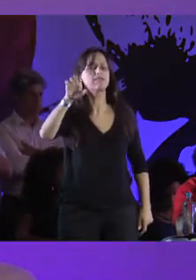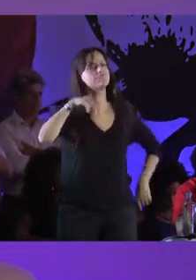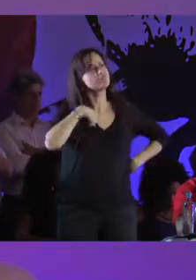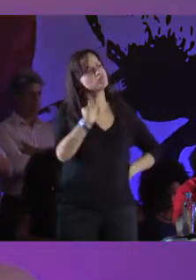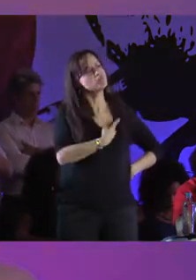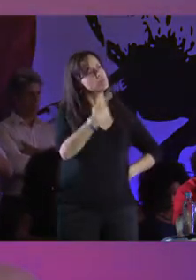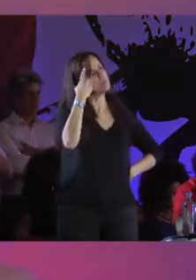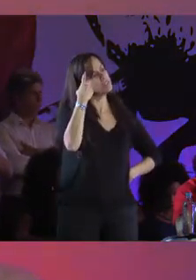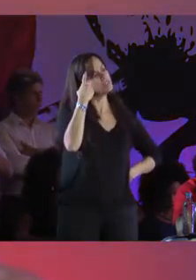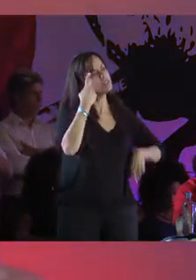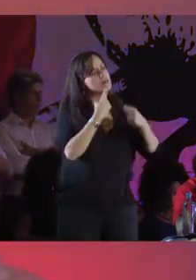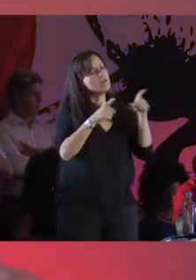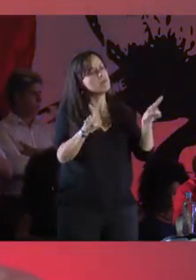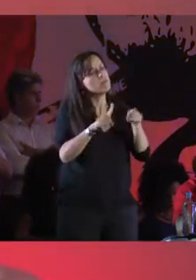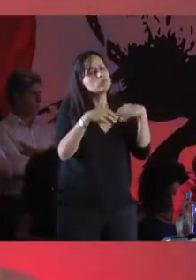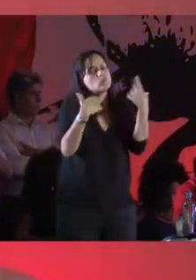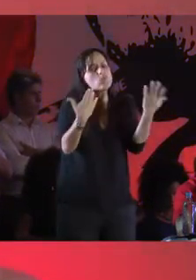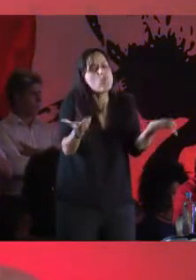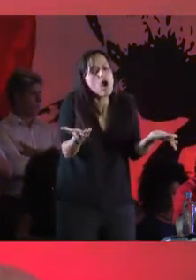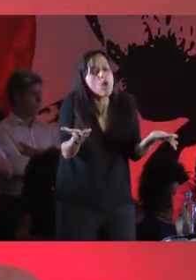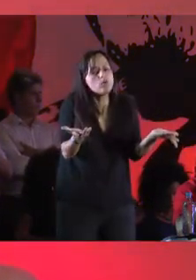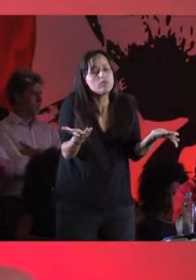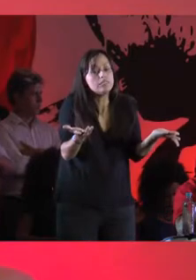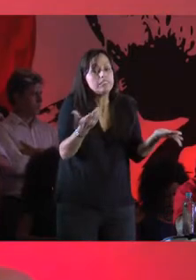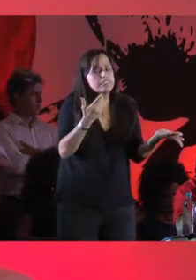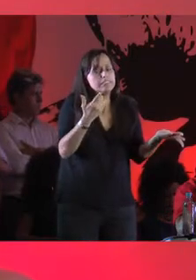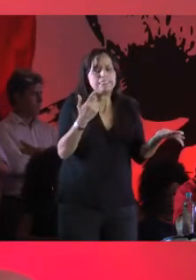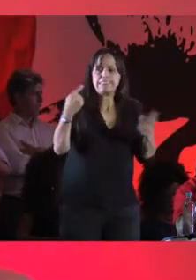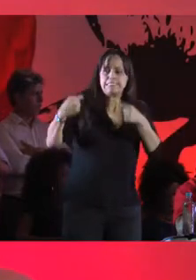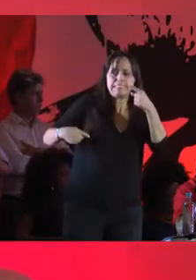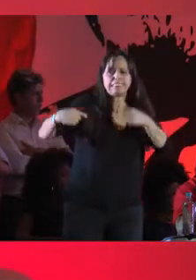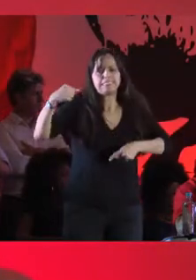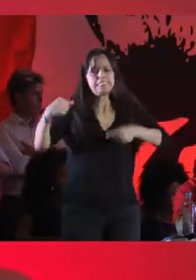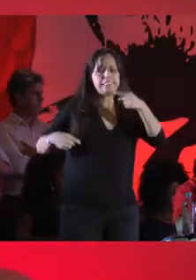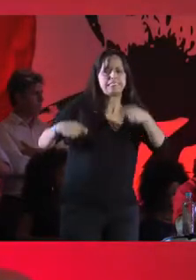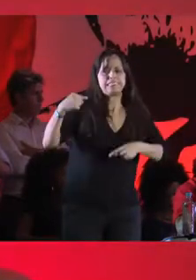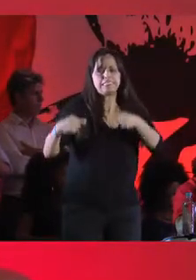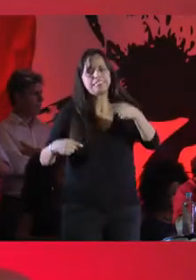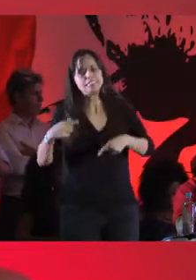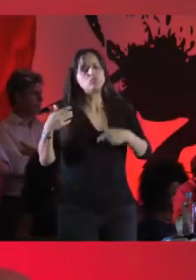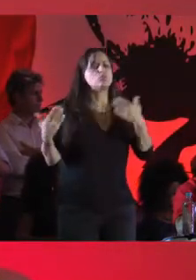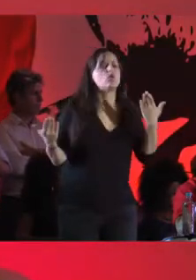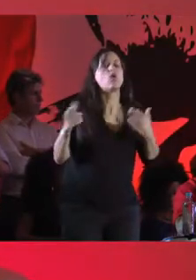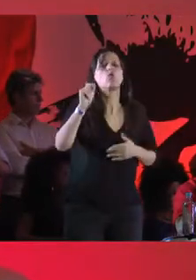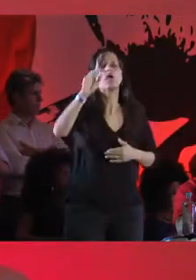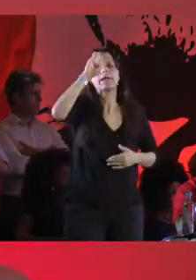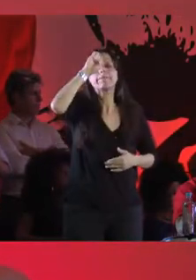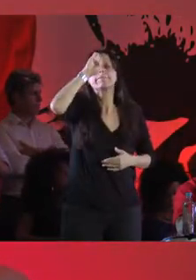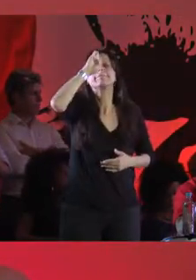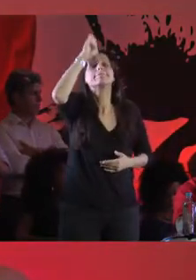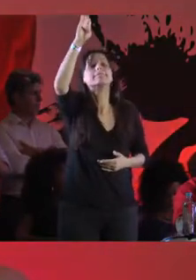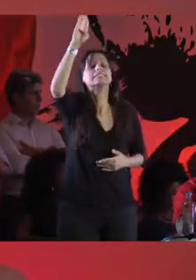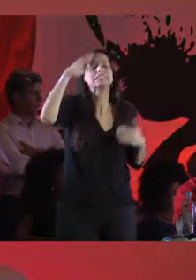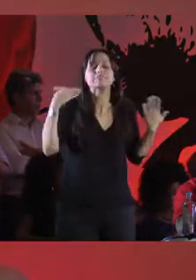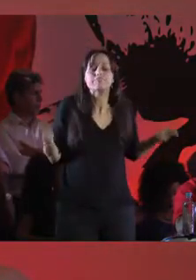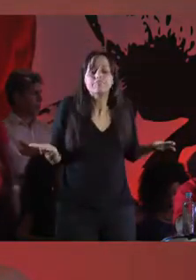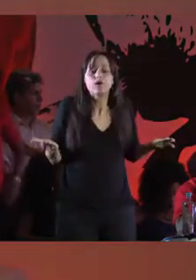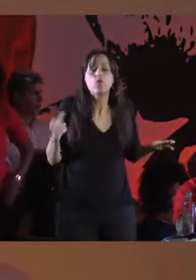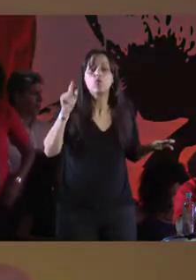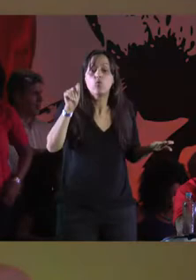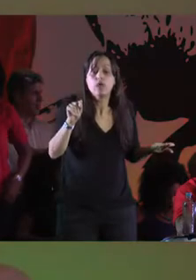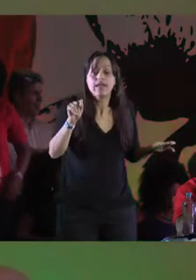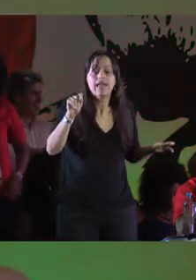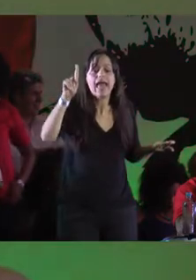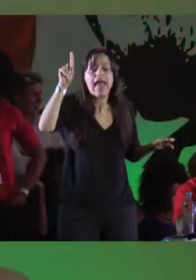Raízes do Brasil. E o patrão falou, não, Lula, a principal obra do Sérgio Buarque é o